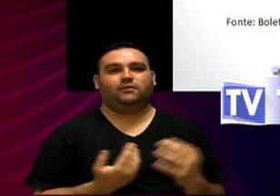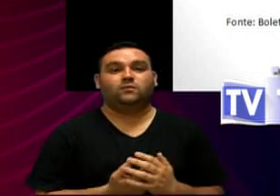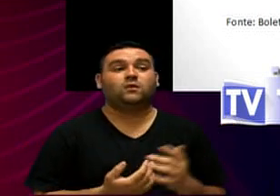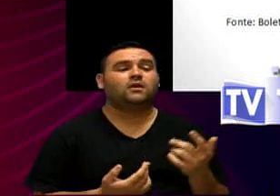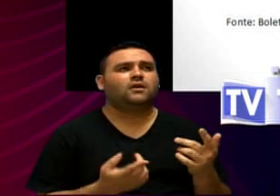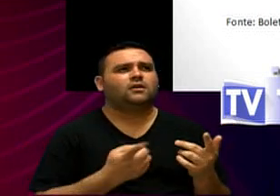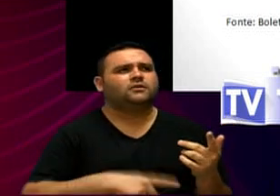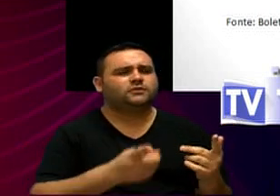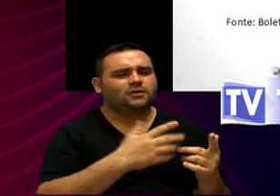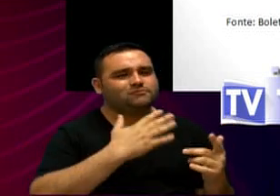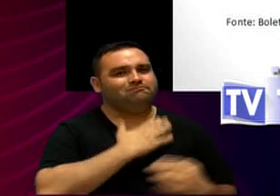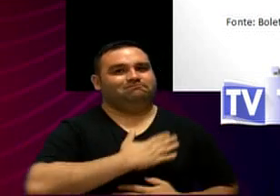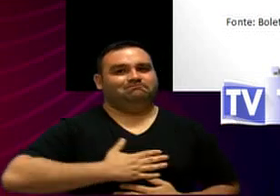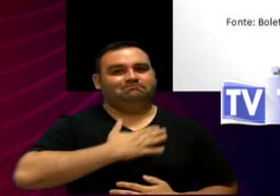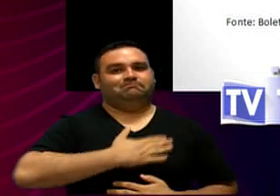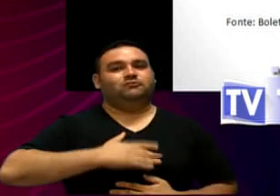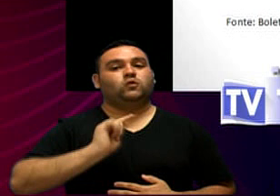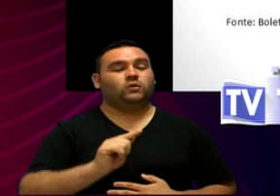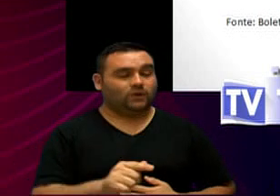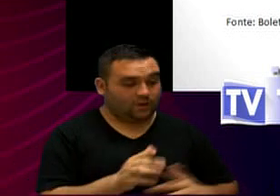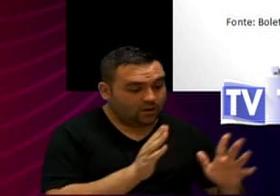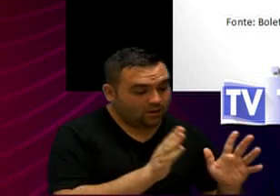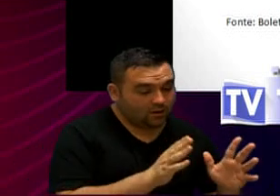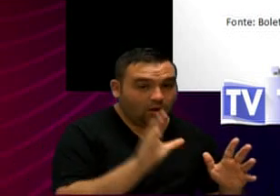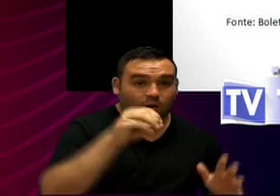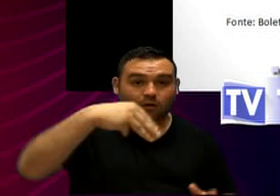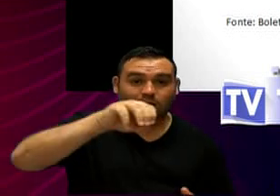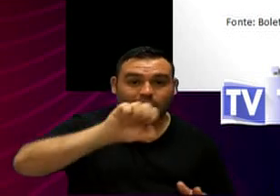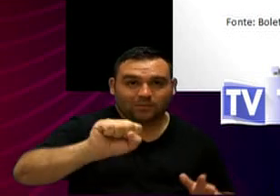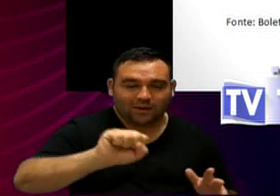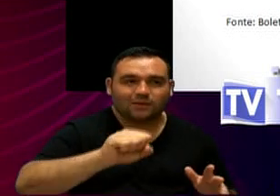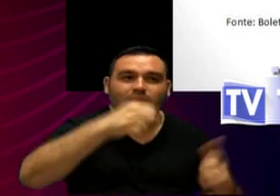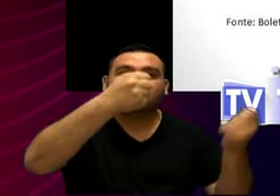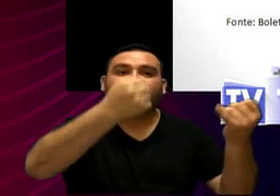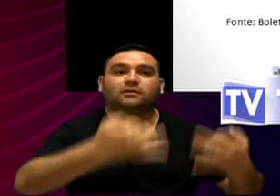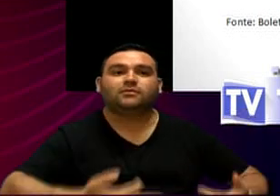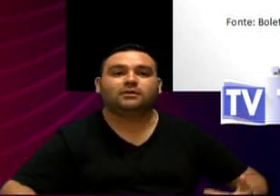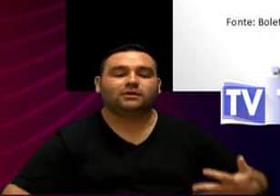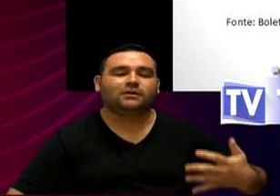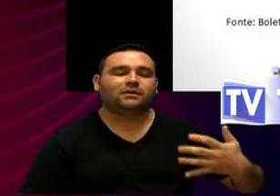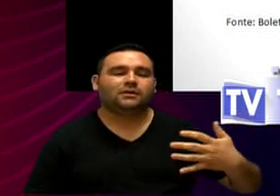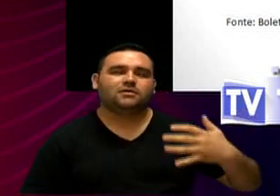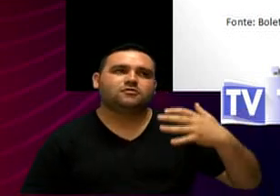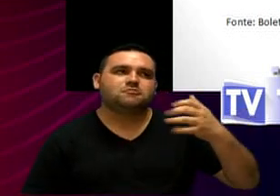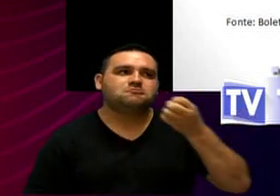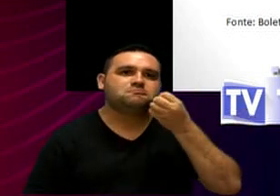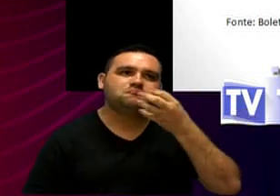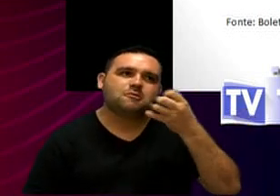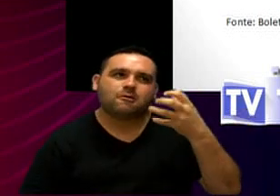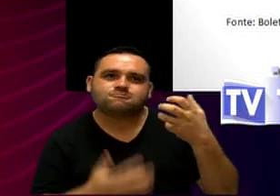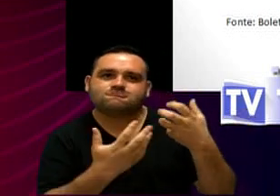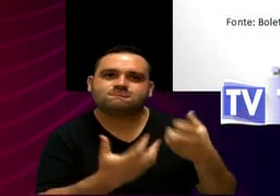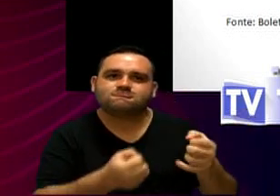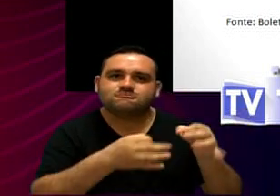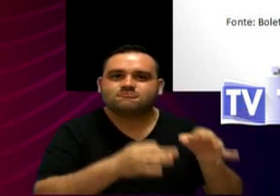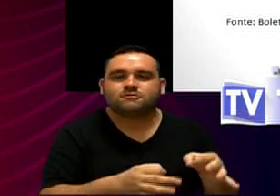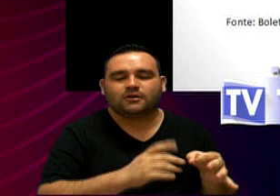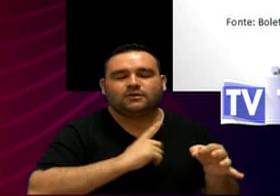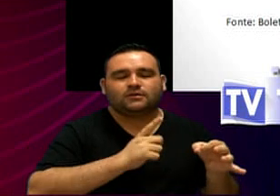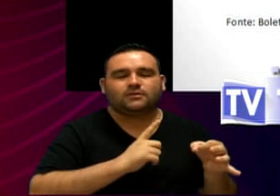E o que a gente fica muito satisfeito é que a Organização Mundial da Saúde, ela põe como considerável, aceitável,